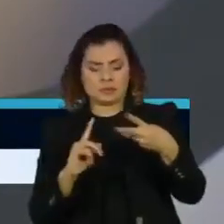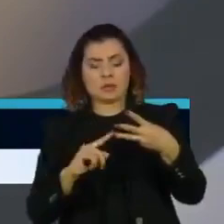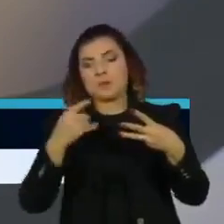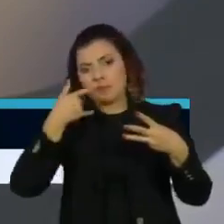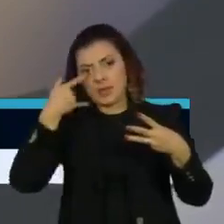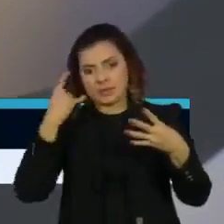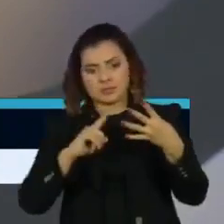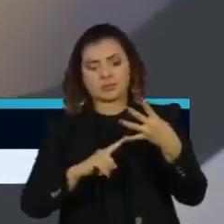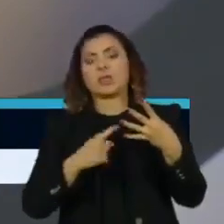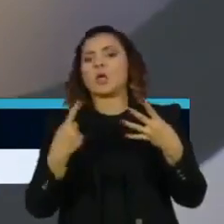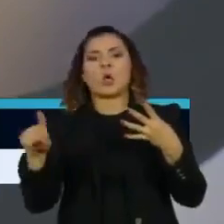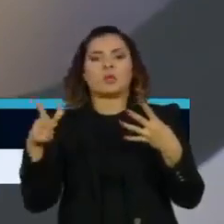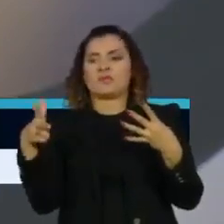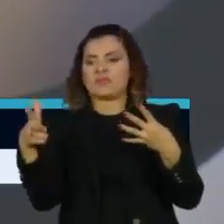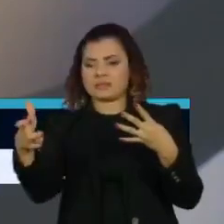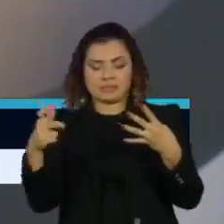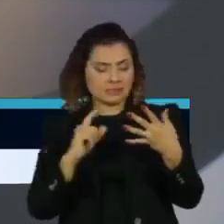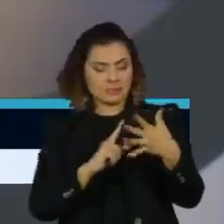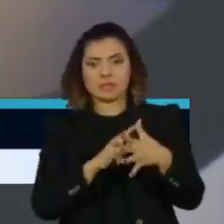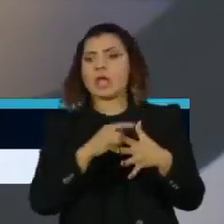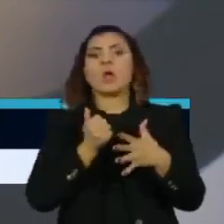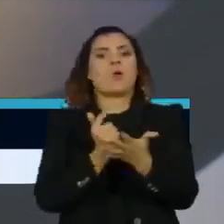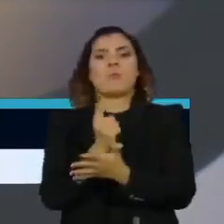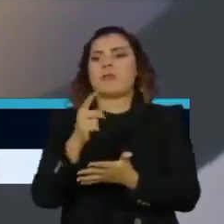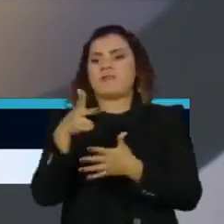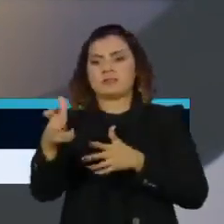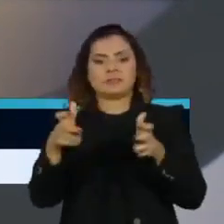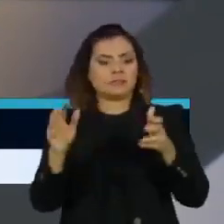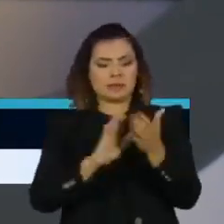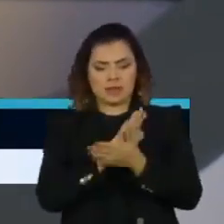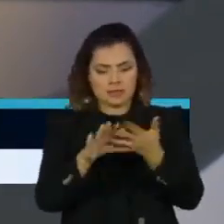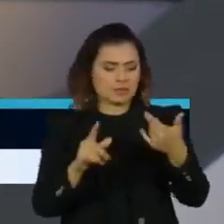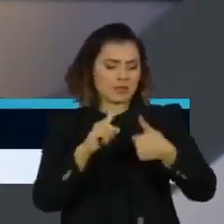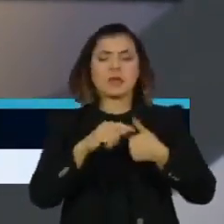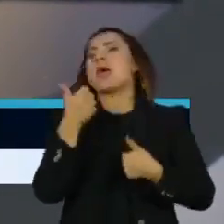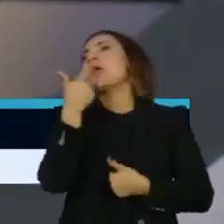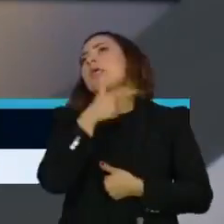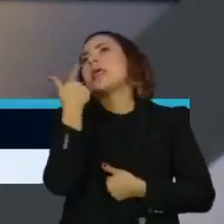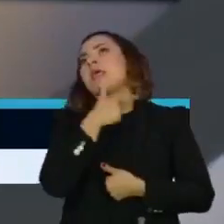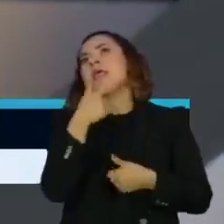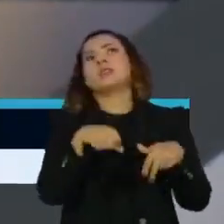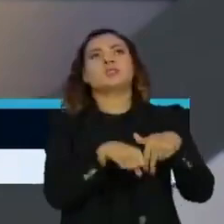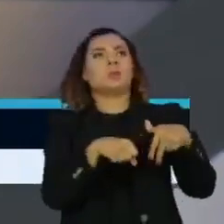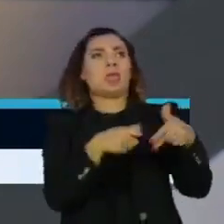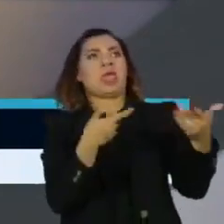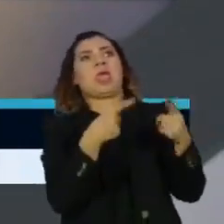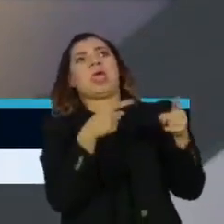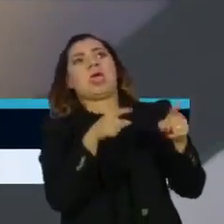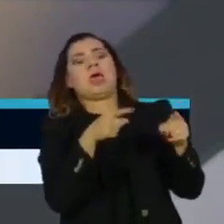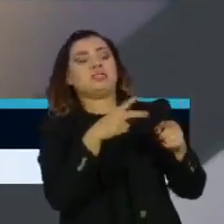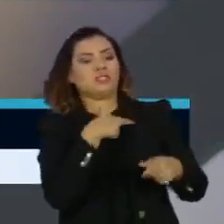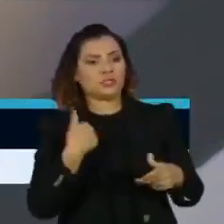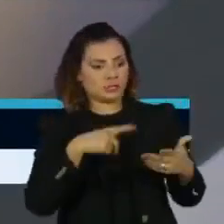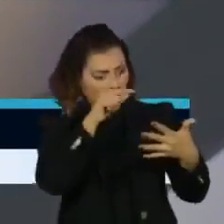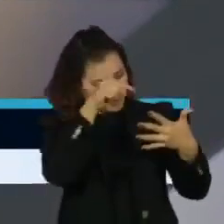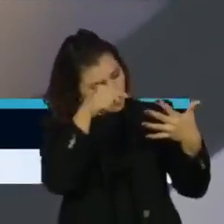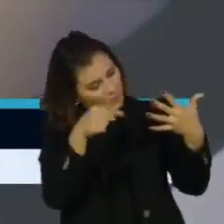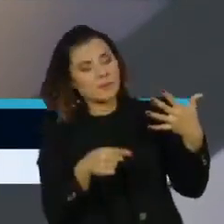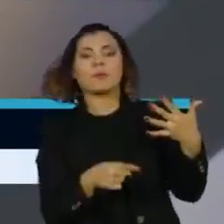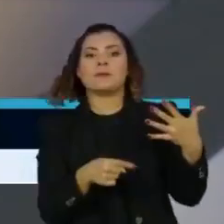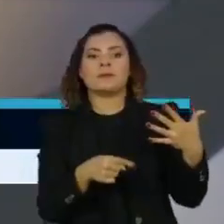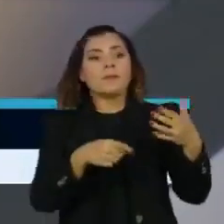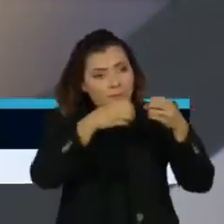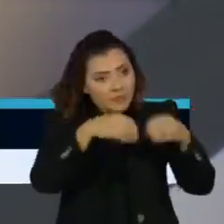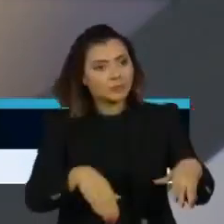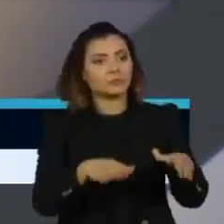máscara Ser contra a vacina não comprar a vacina fazer chacota diplomática com a China tudo isso cada